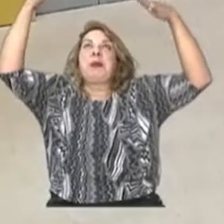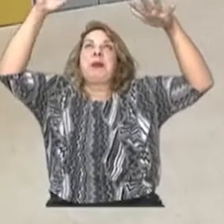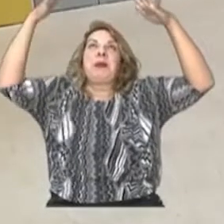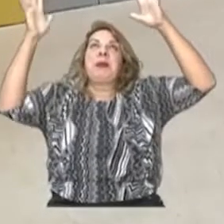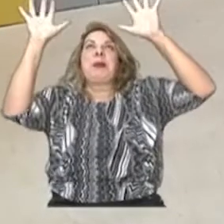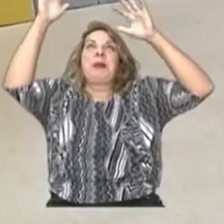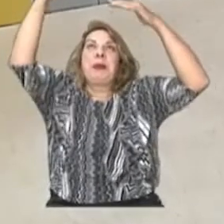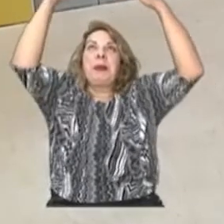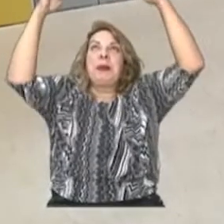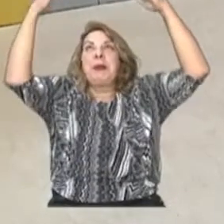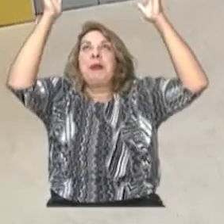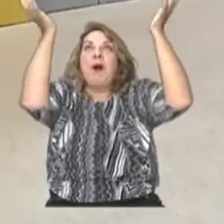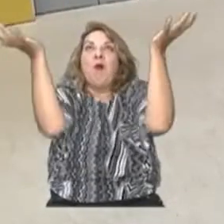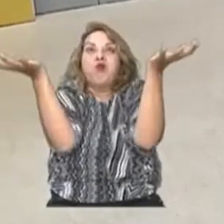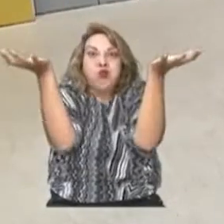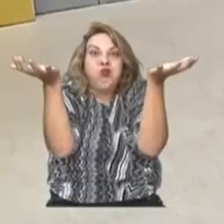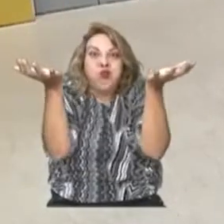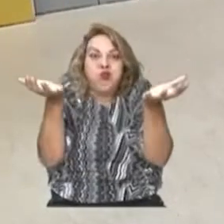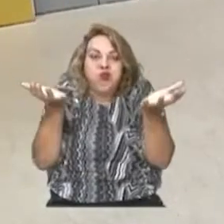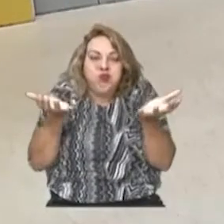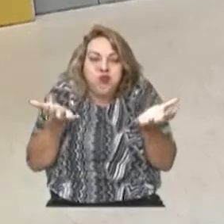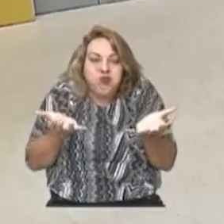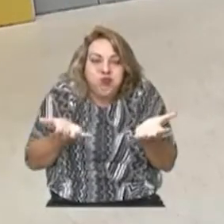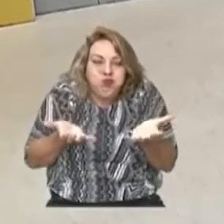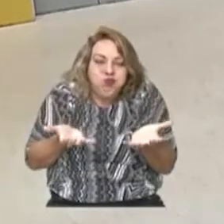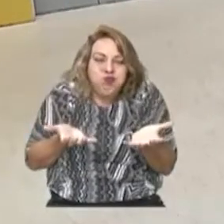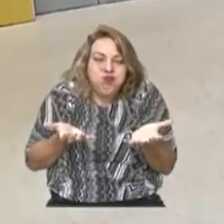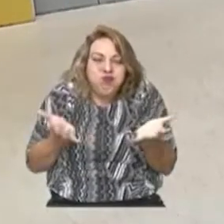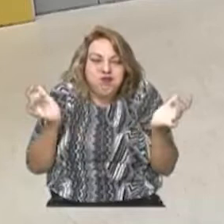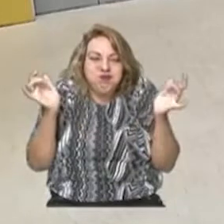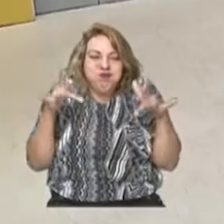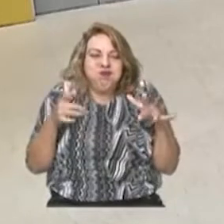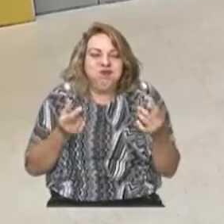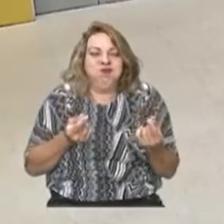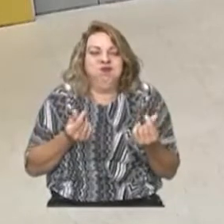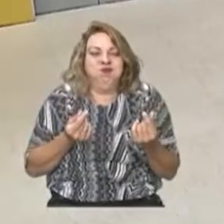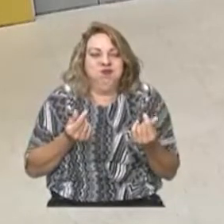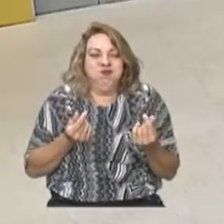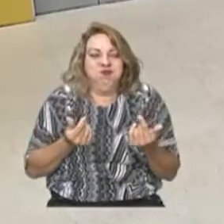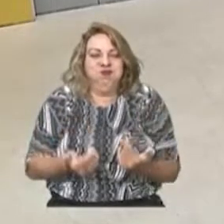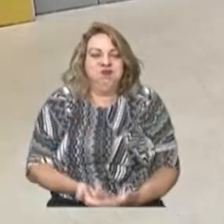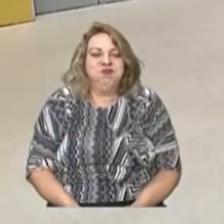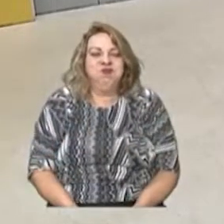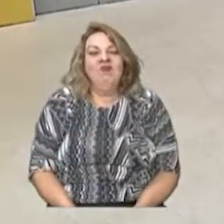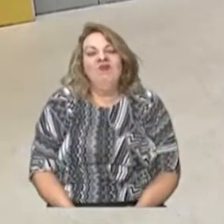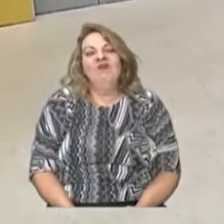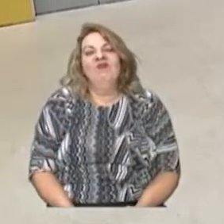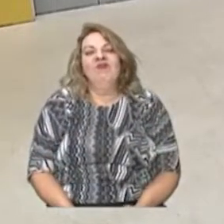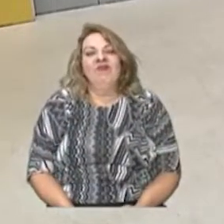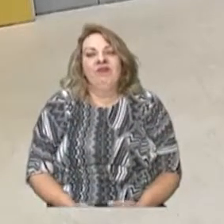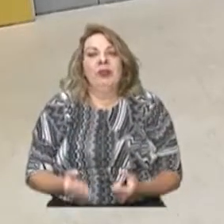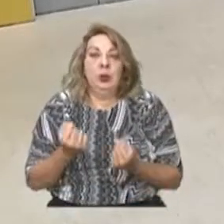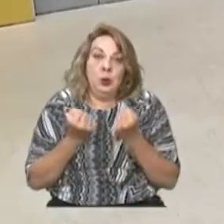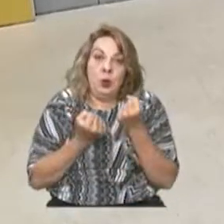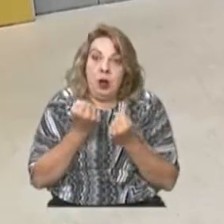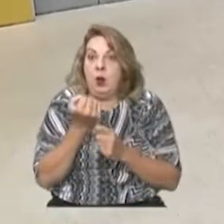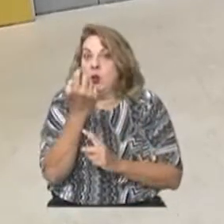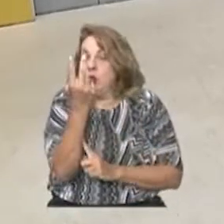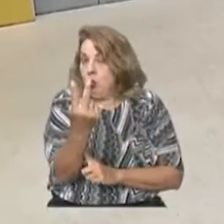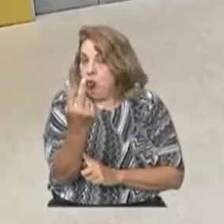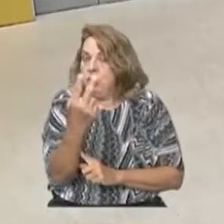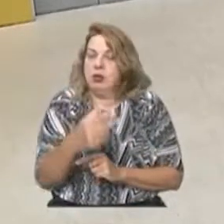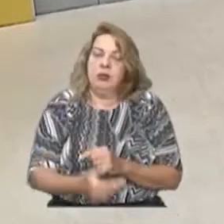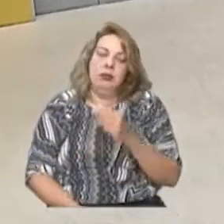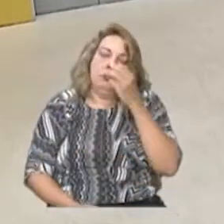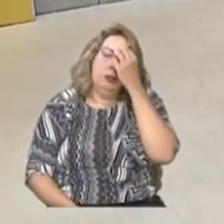aí. É isso mesmo. Clarinha, liga a sorteadora, teremos agora o nosso quarto prêmio, é carro em dose dupla, dois em um para